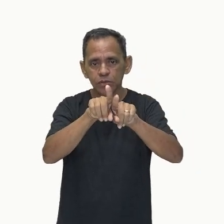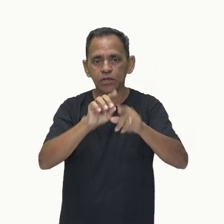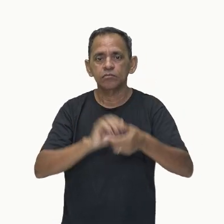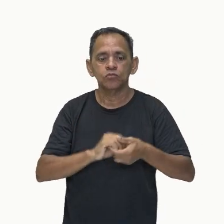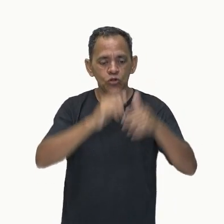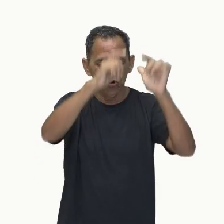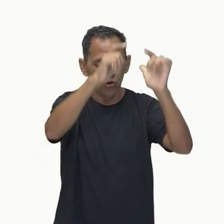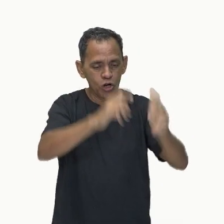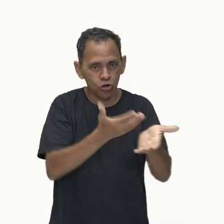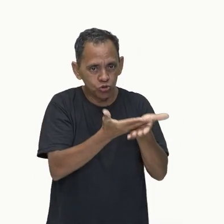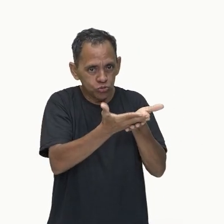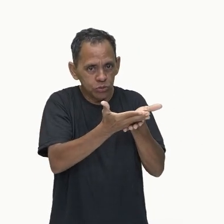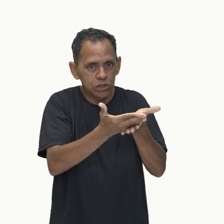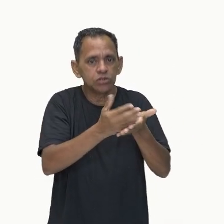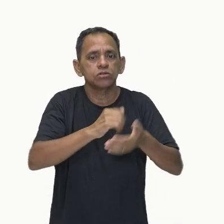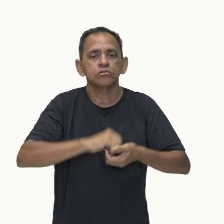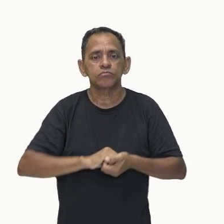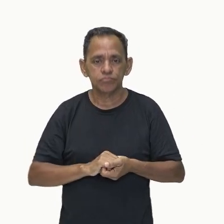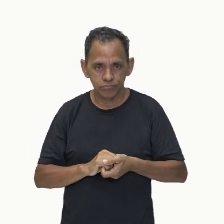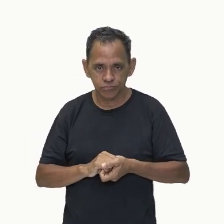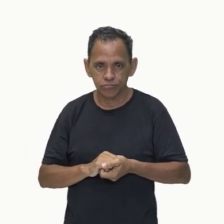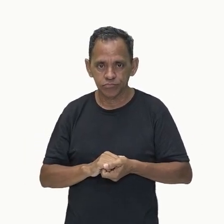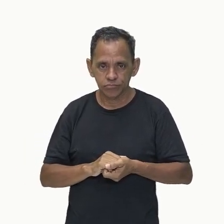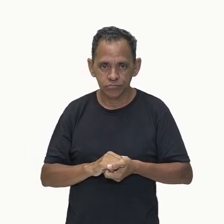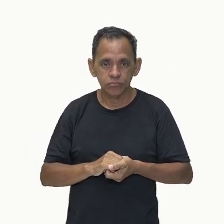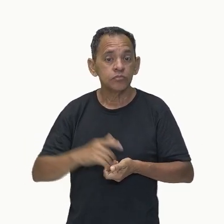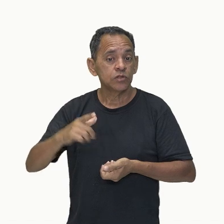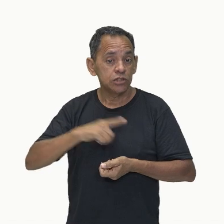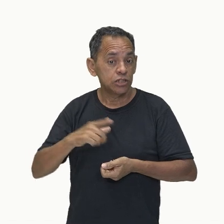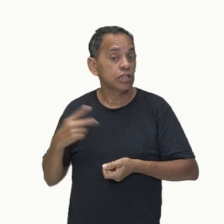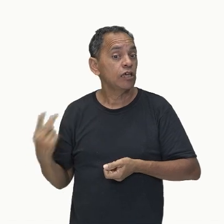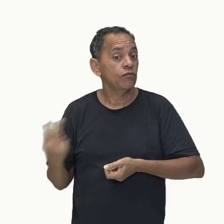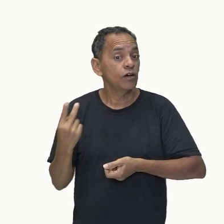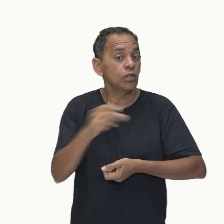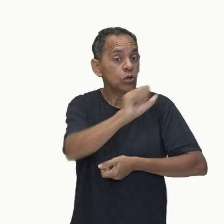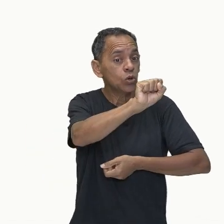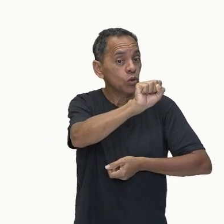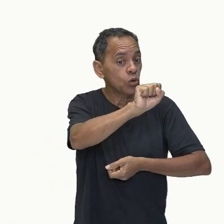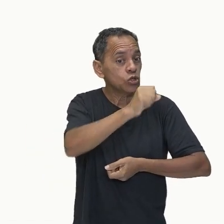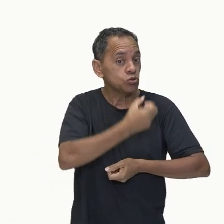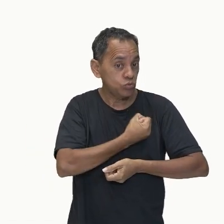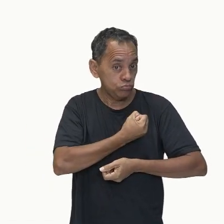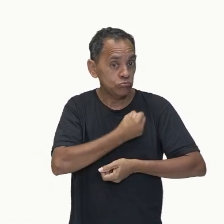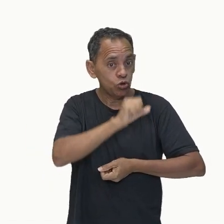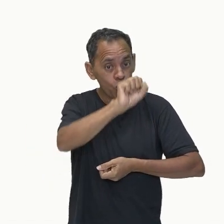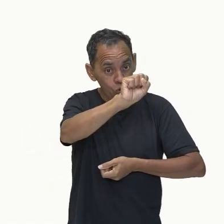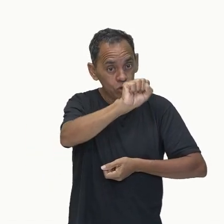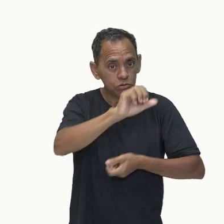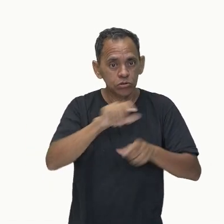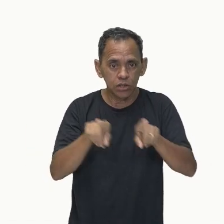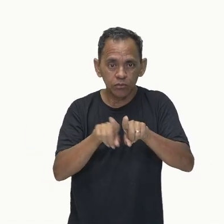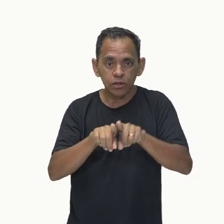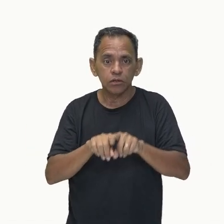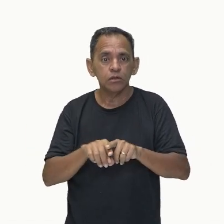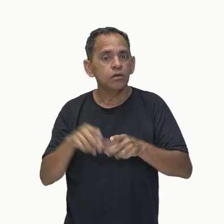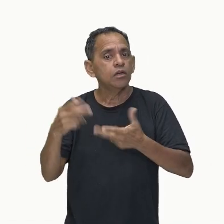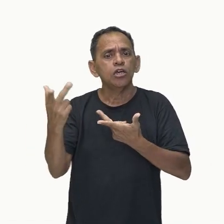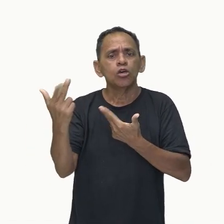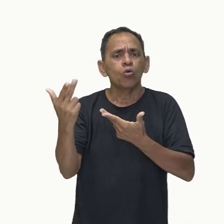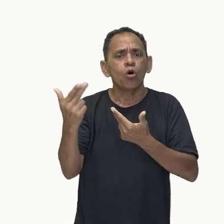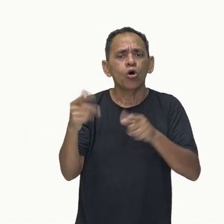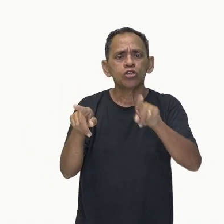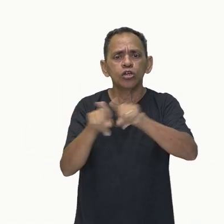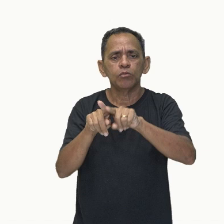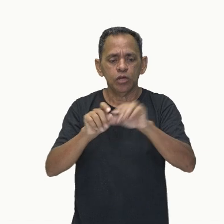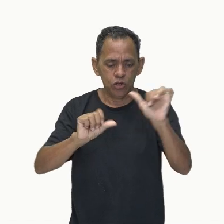inicial vale 8, tá, pessoal? Olha que fácil, né, professor? Do mesmo jeito, eu faço